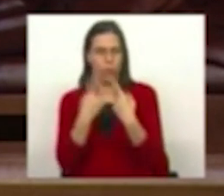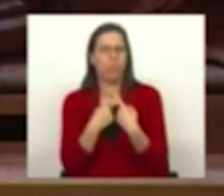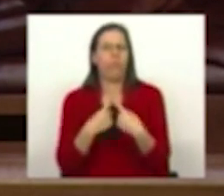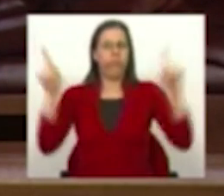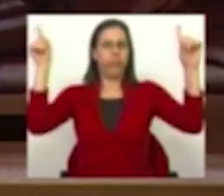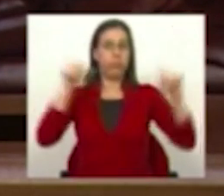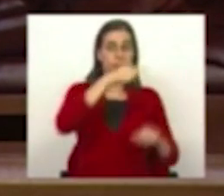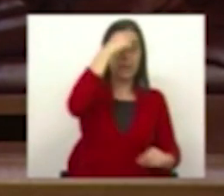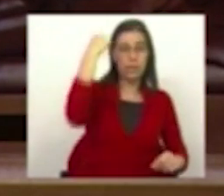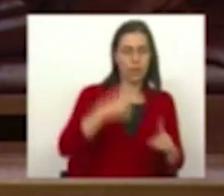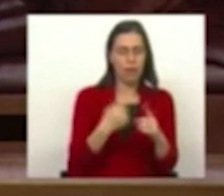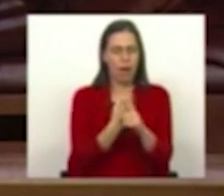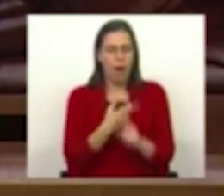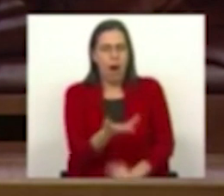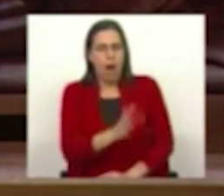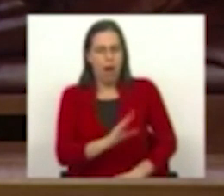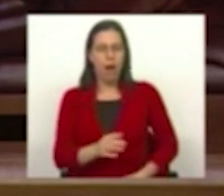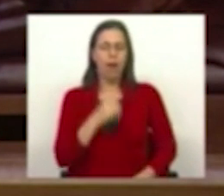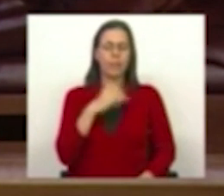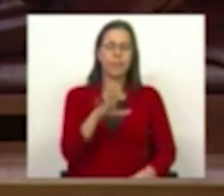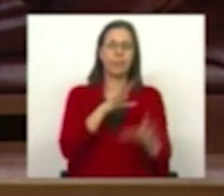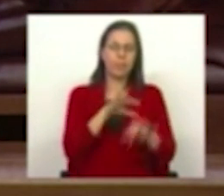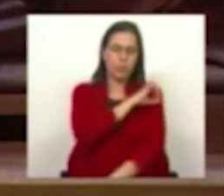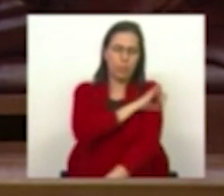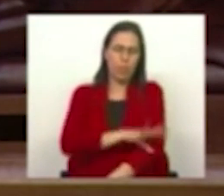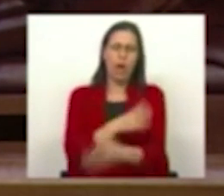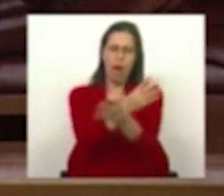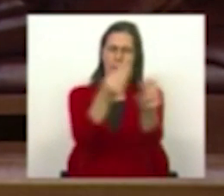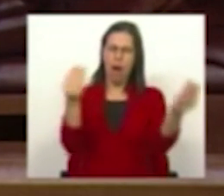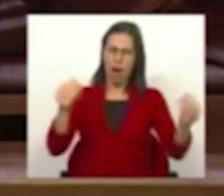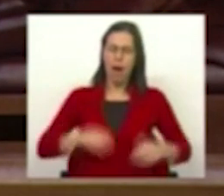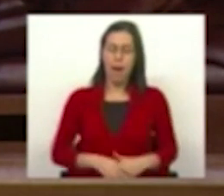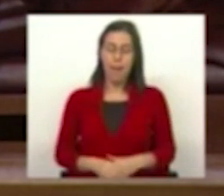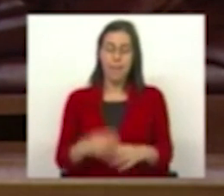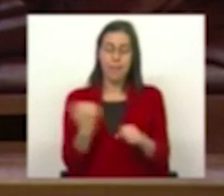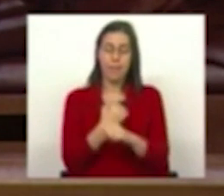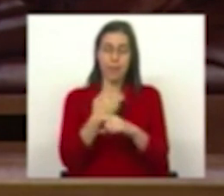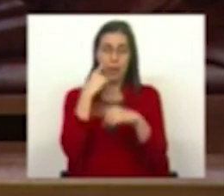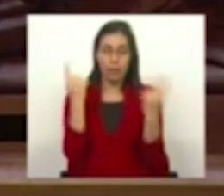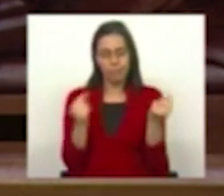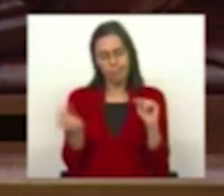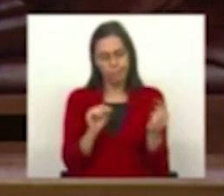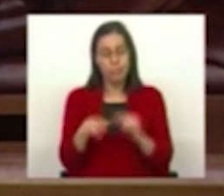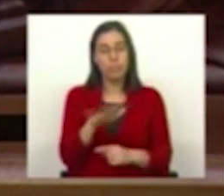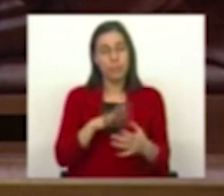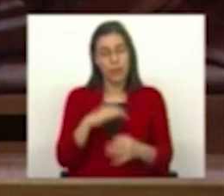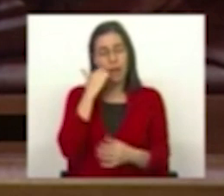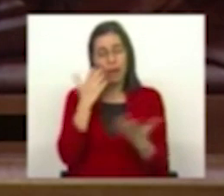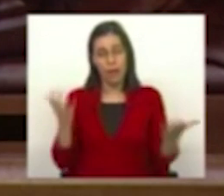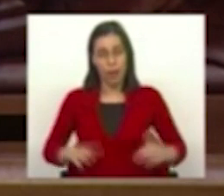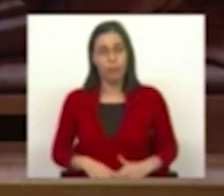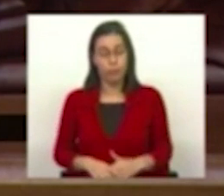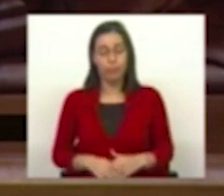com as dificuldades, as privações e a situação de pobreza de muitos. Os serviços públicos debatem-se com situações